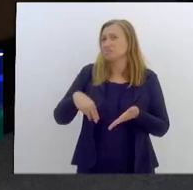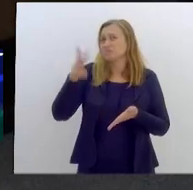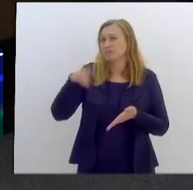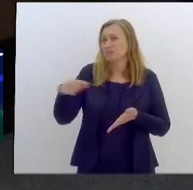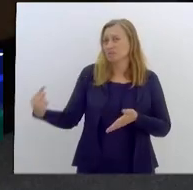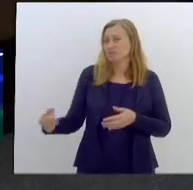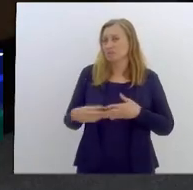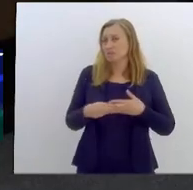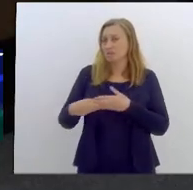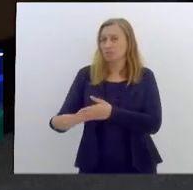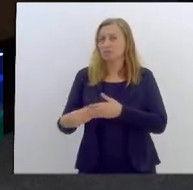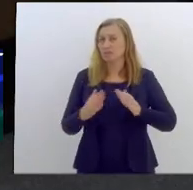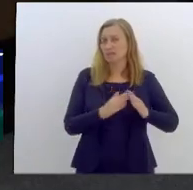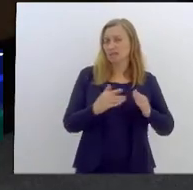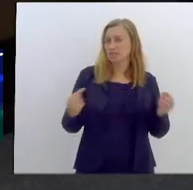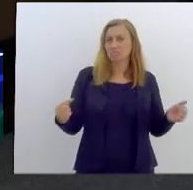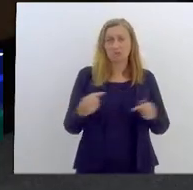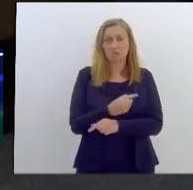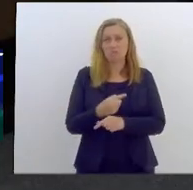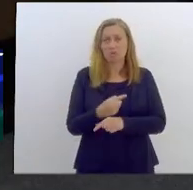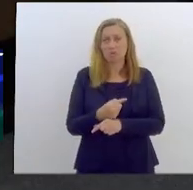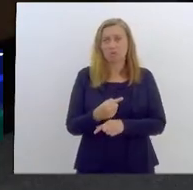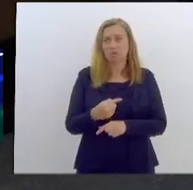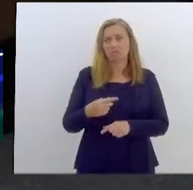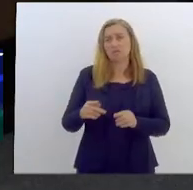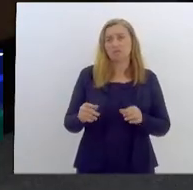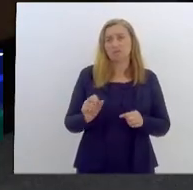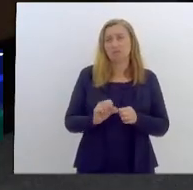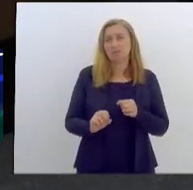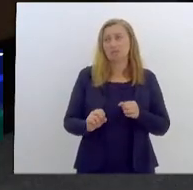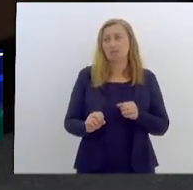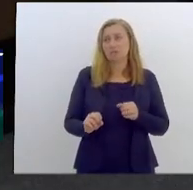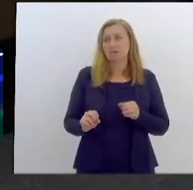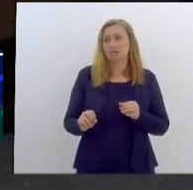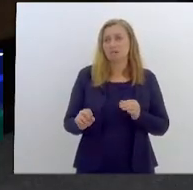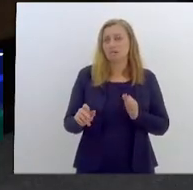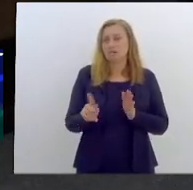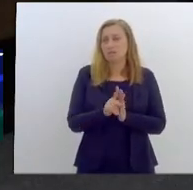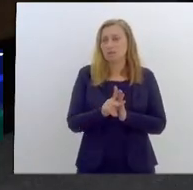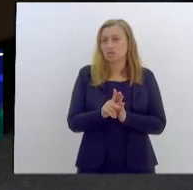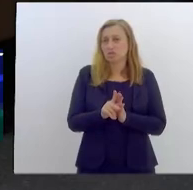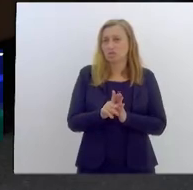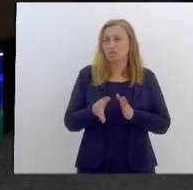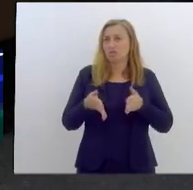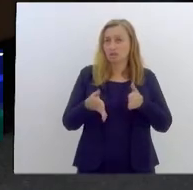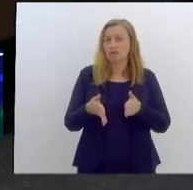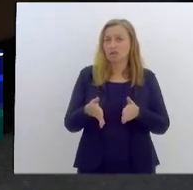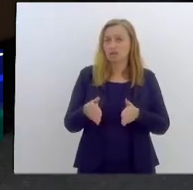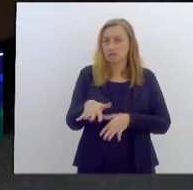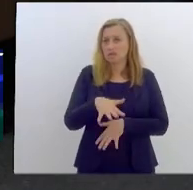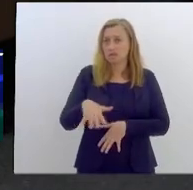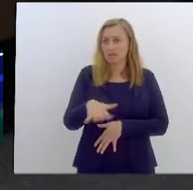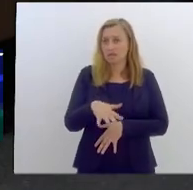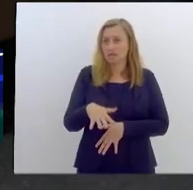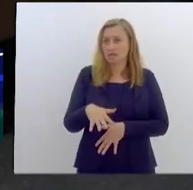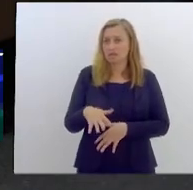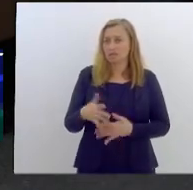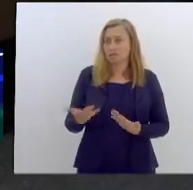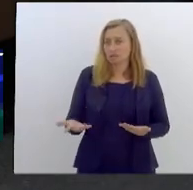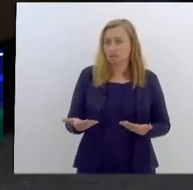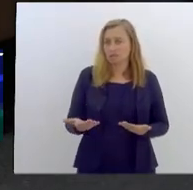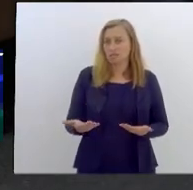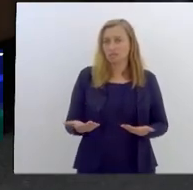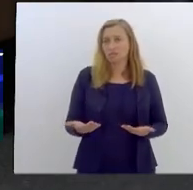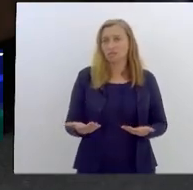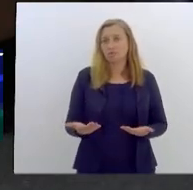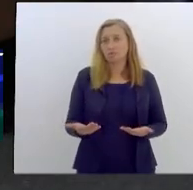para essa casa, que não concorda com fazermos projetos nessa área. Por isso, meu voto é contrário. Gostaria de justificar. Tá que se